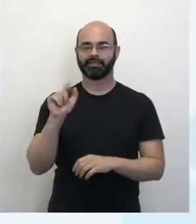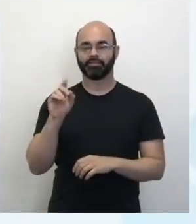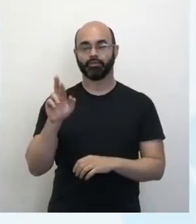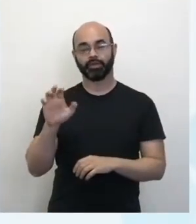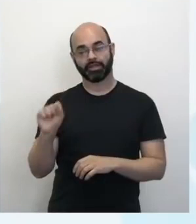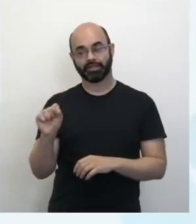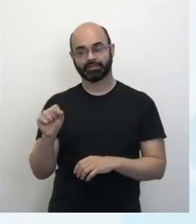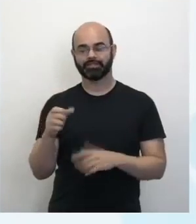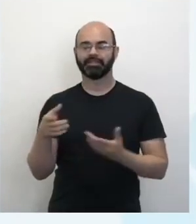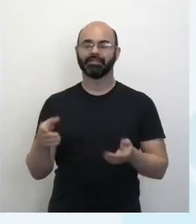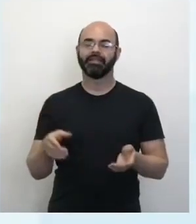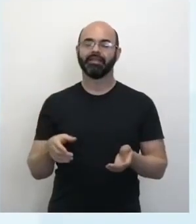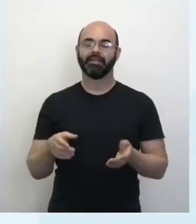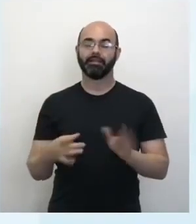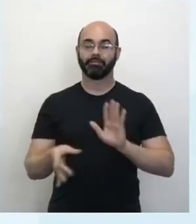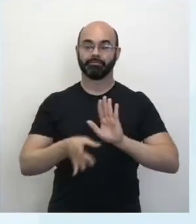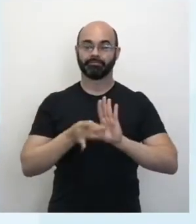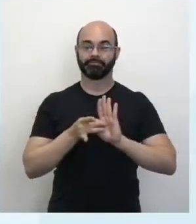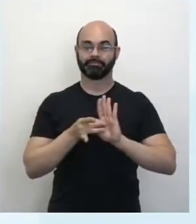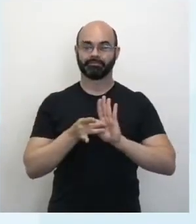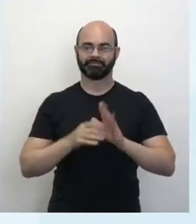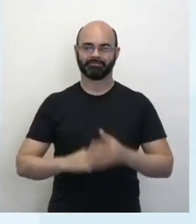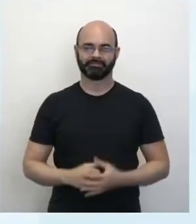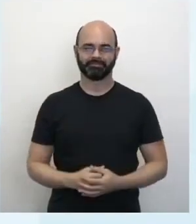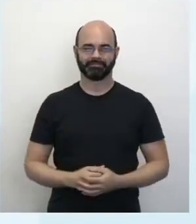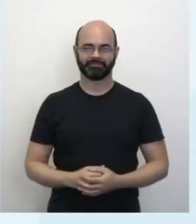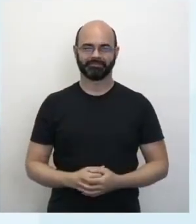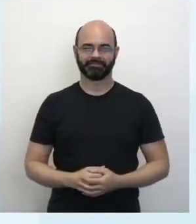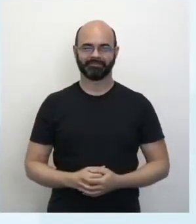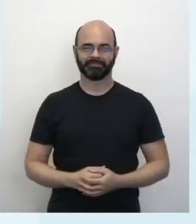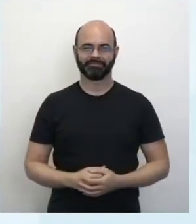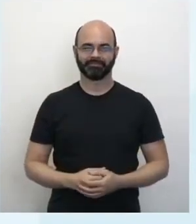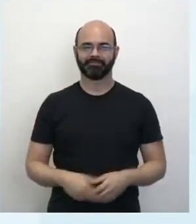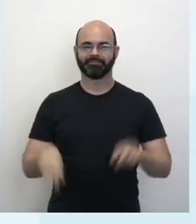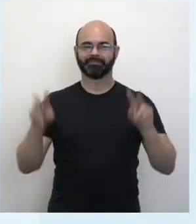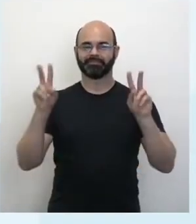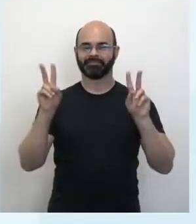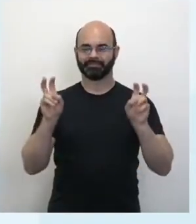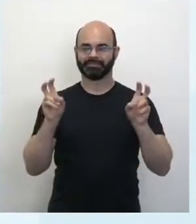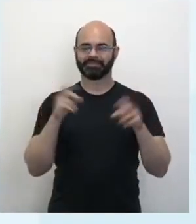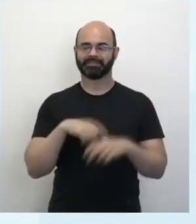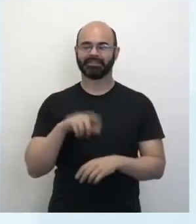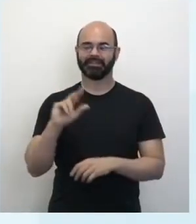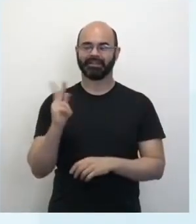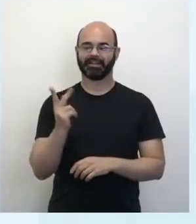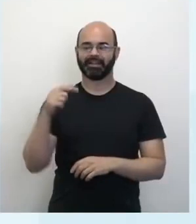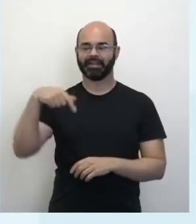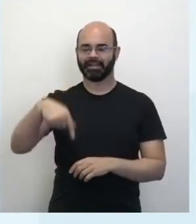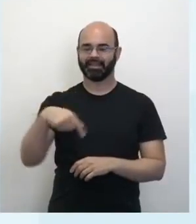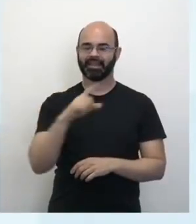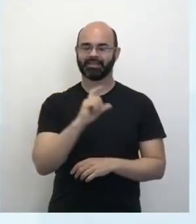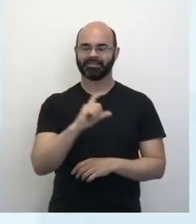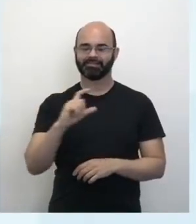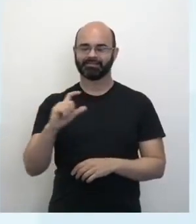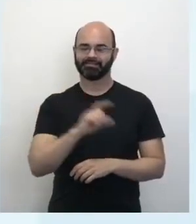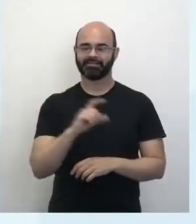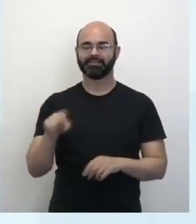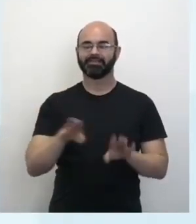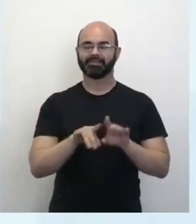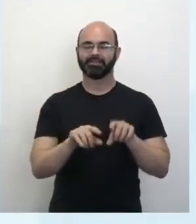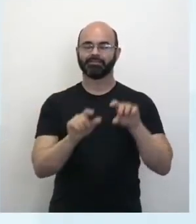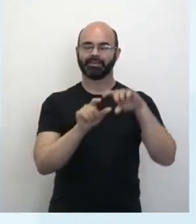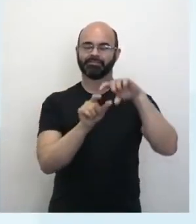Modalizadores e prosopopeia. Tema da aula: tirinhas e histórias em quadrinhos,